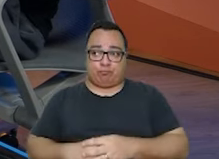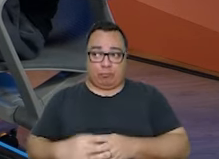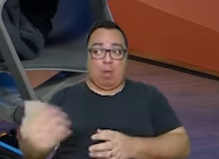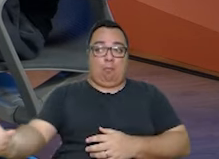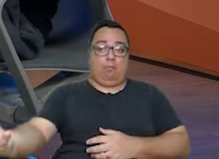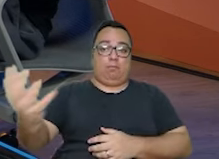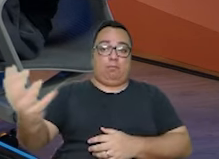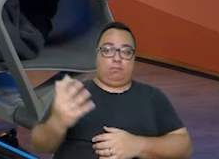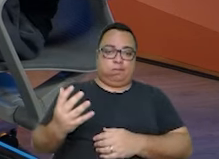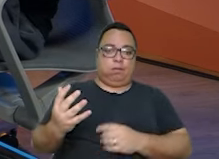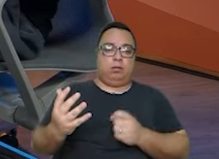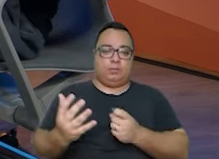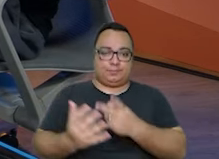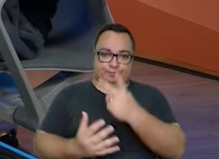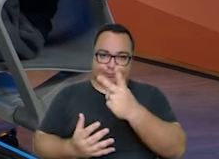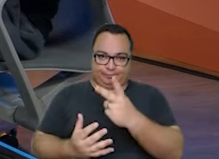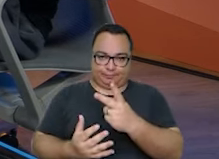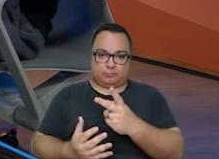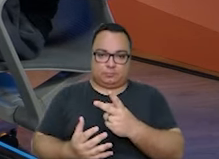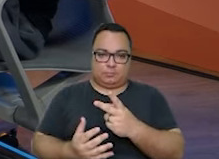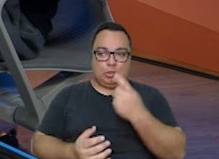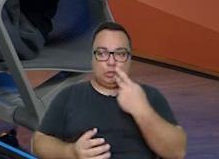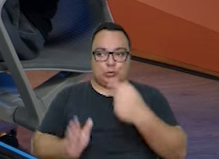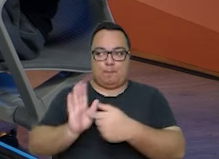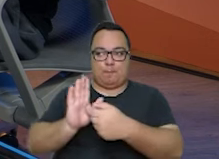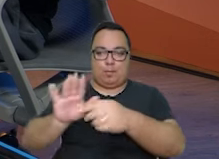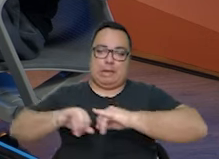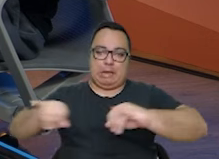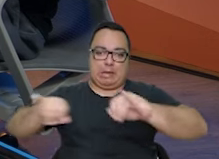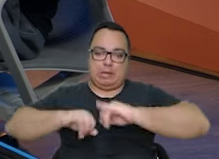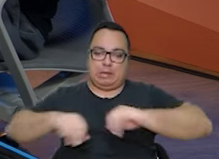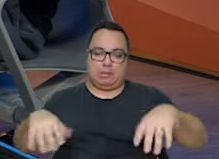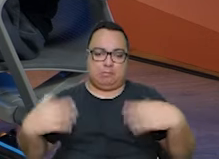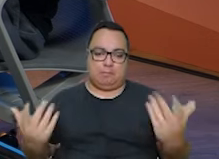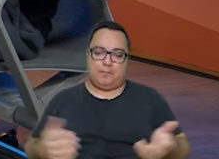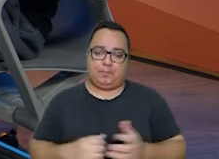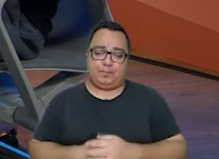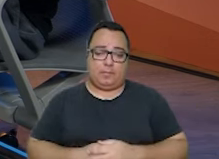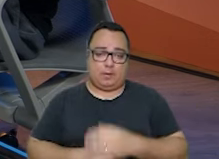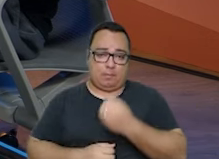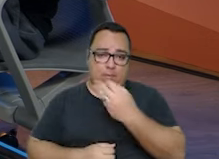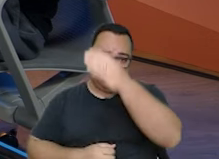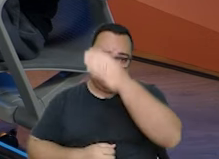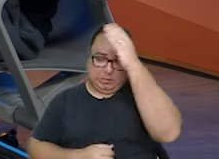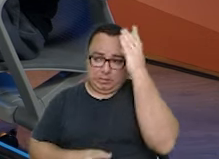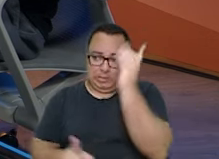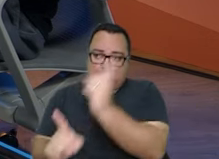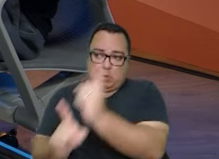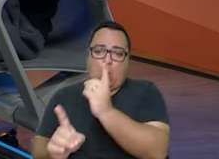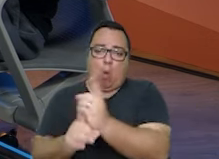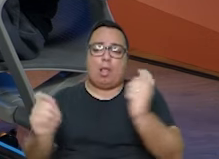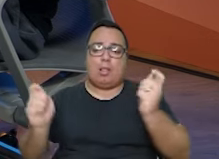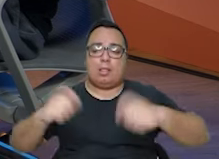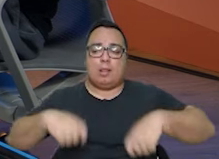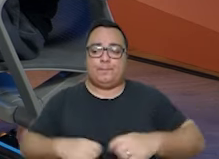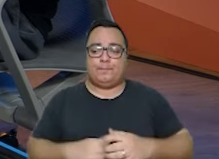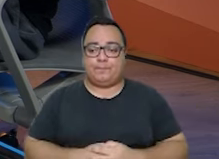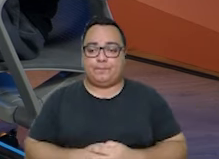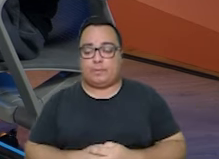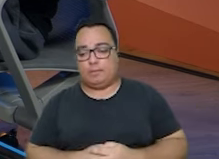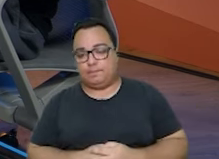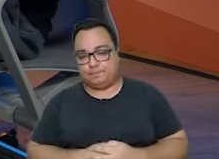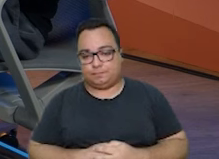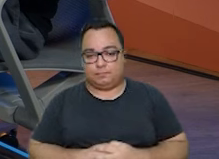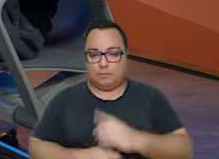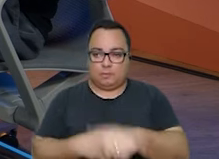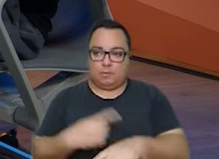venda não vai ser feita naquela naquele canal ela mas é uma forma que você atrair o teu cliente aí você vai chamar ele de repente